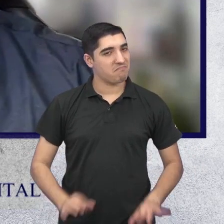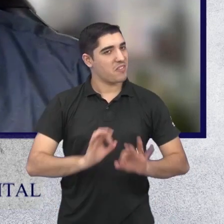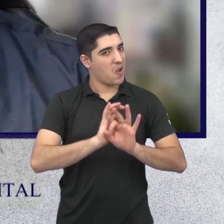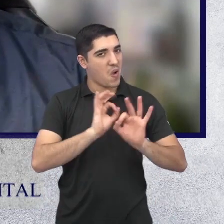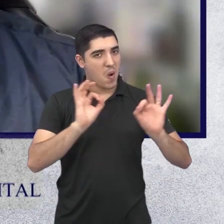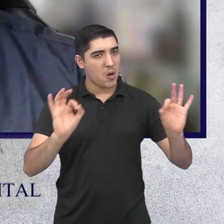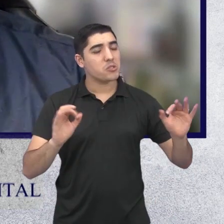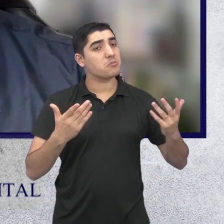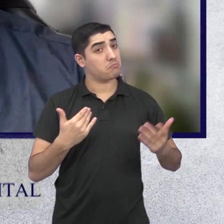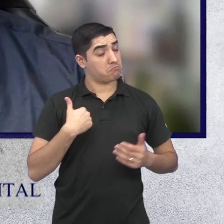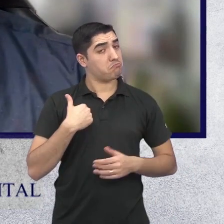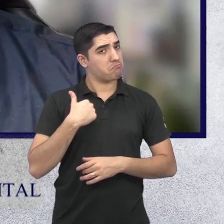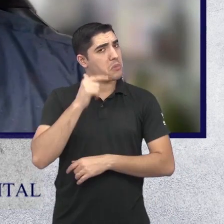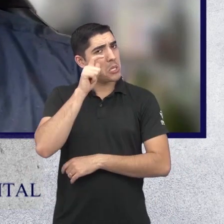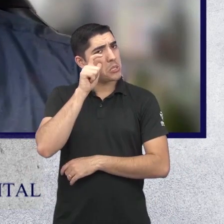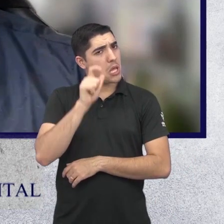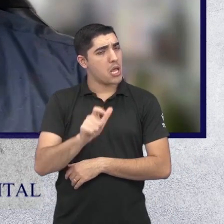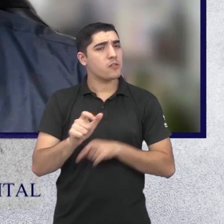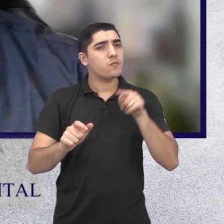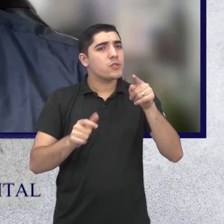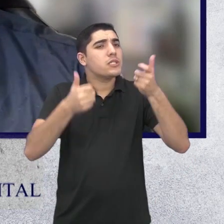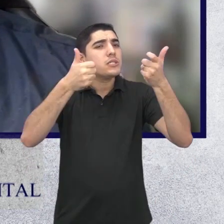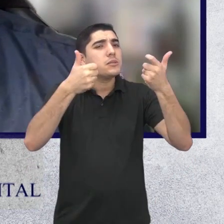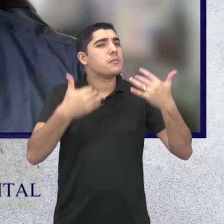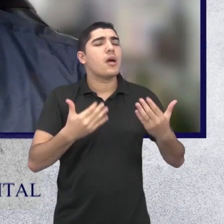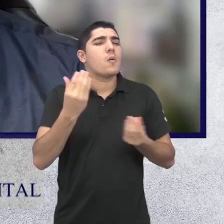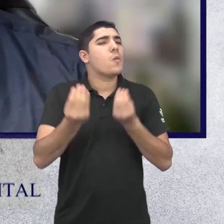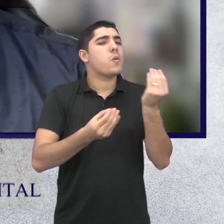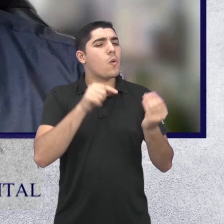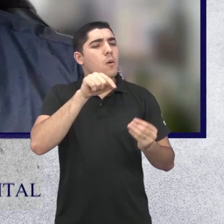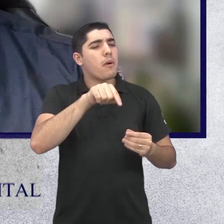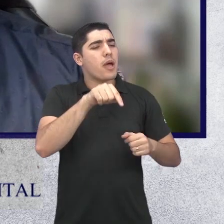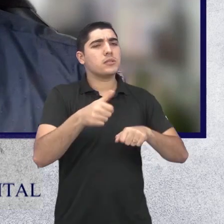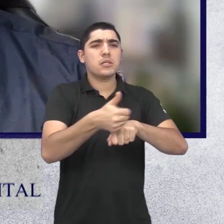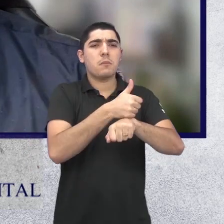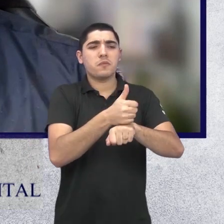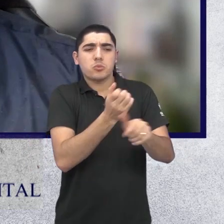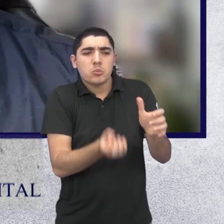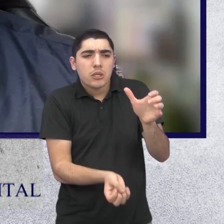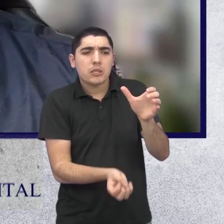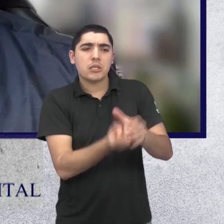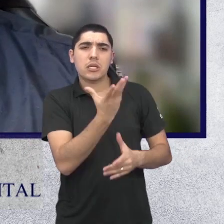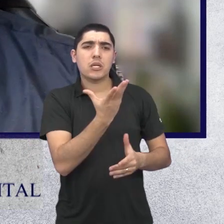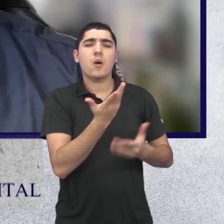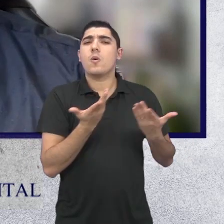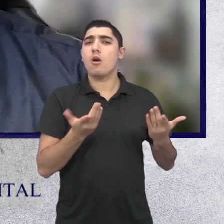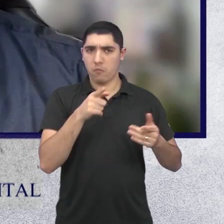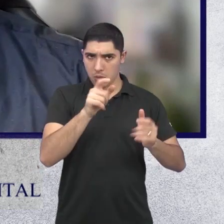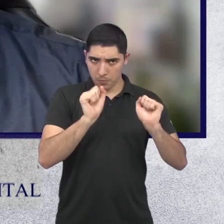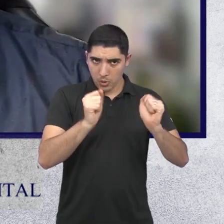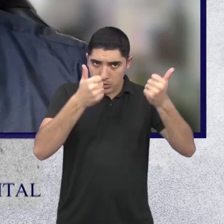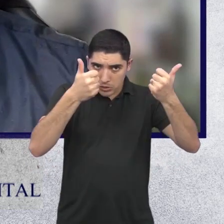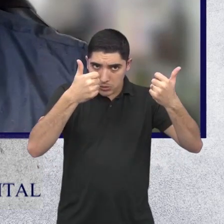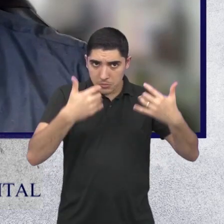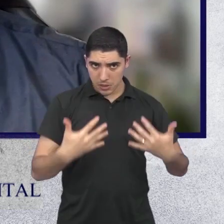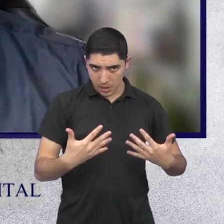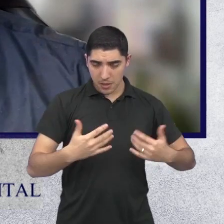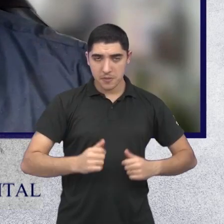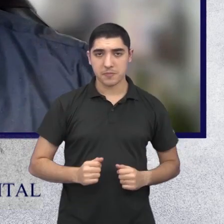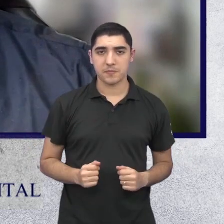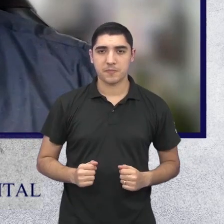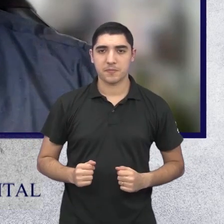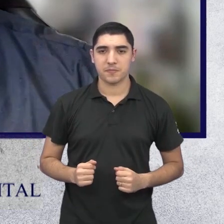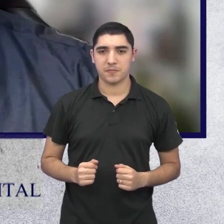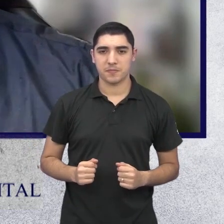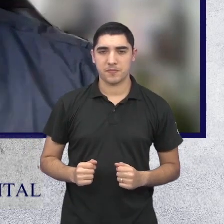Ótimo, professor. Eu acho interessante o senhor contar um pouquinho como é que surgiu, então, essa profissão, né? Tem como você contar brevemente para a gente, por